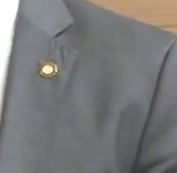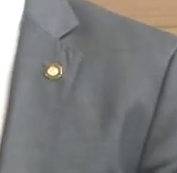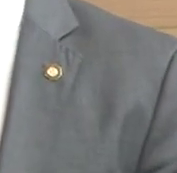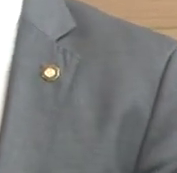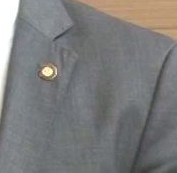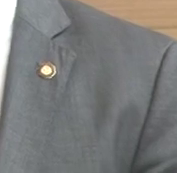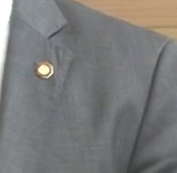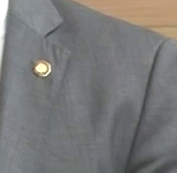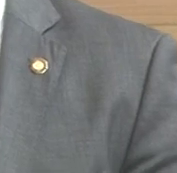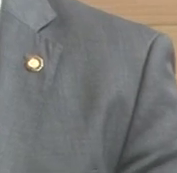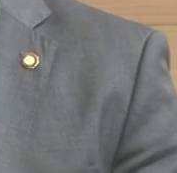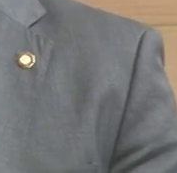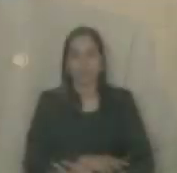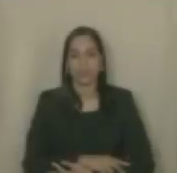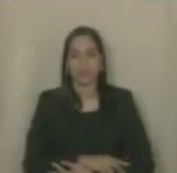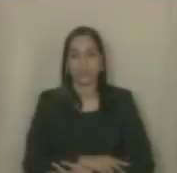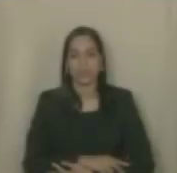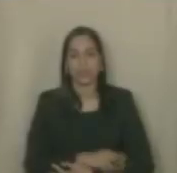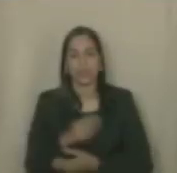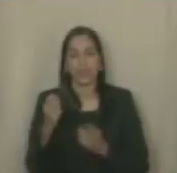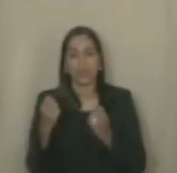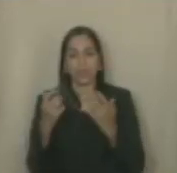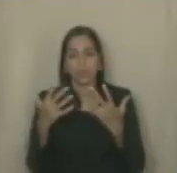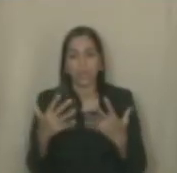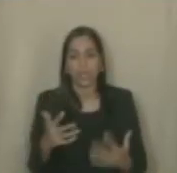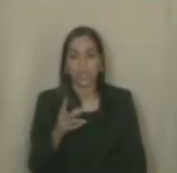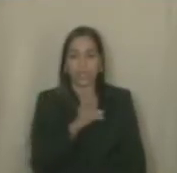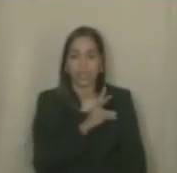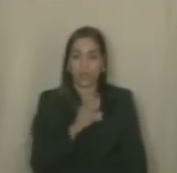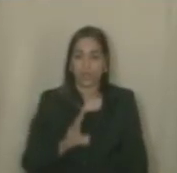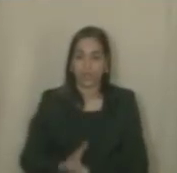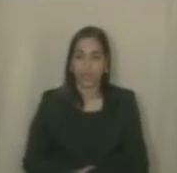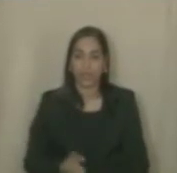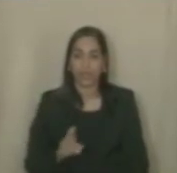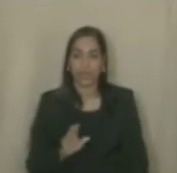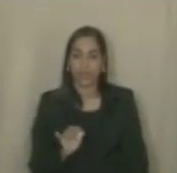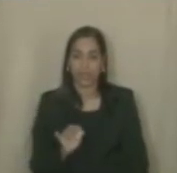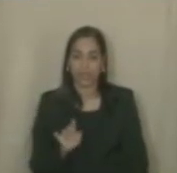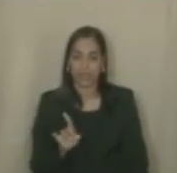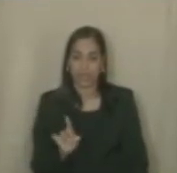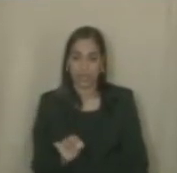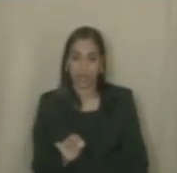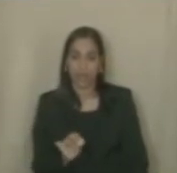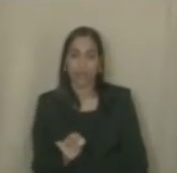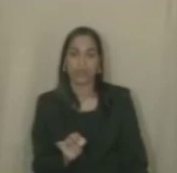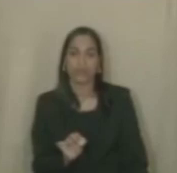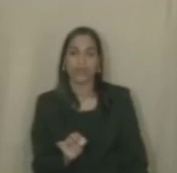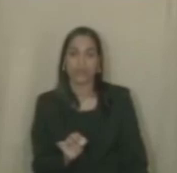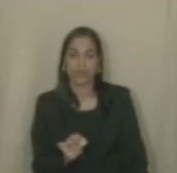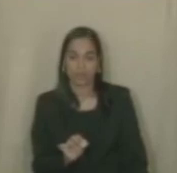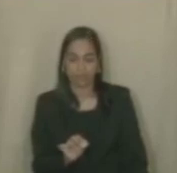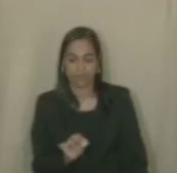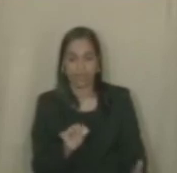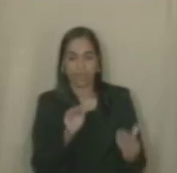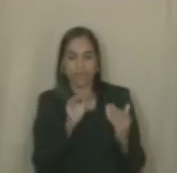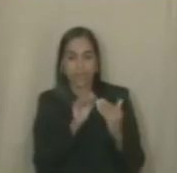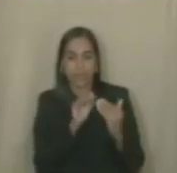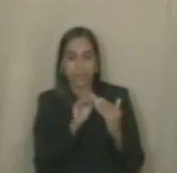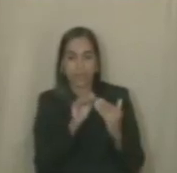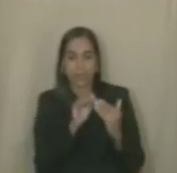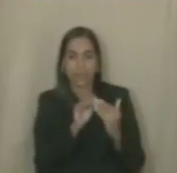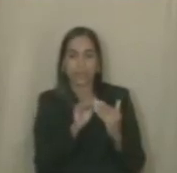discursos que antecederam o dele a explicação do vereador Rinaldo que tem coerência se você